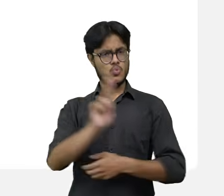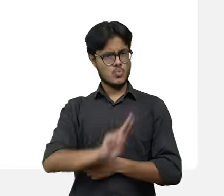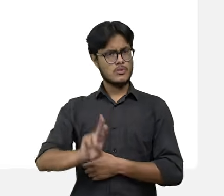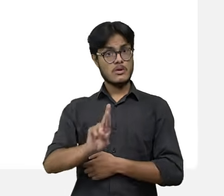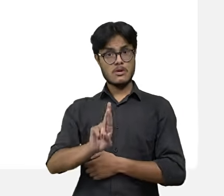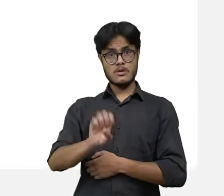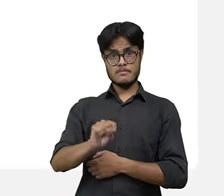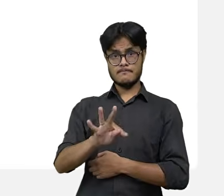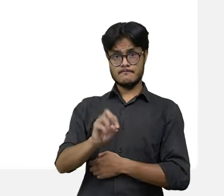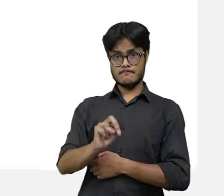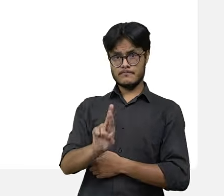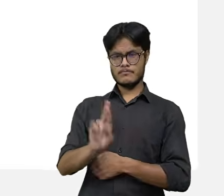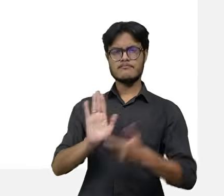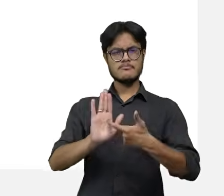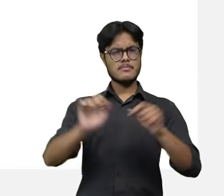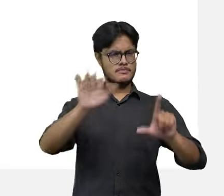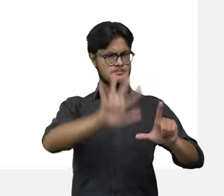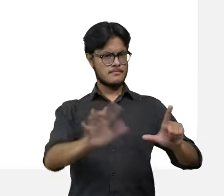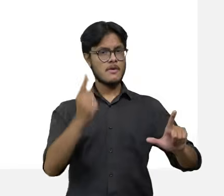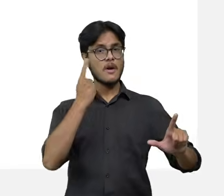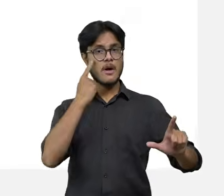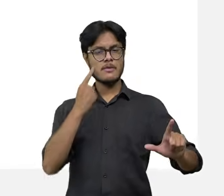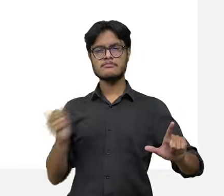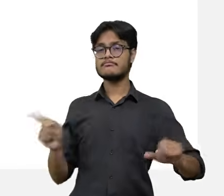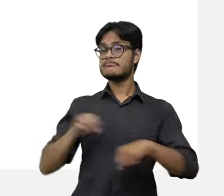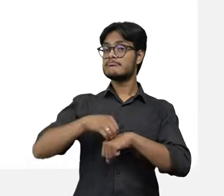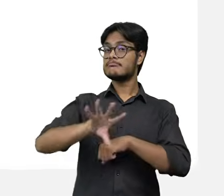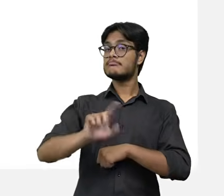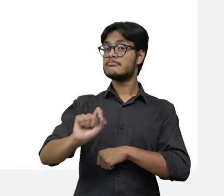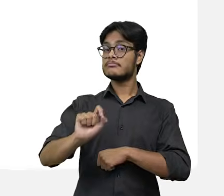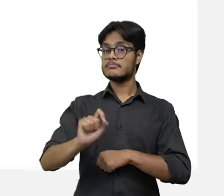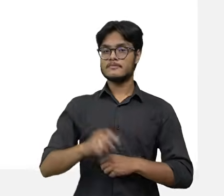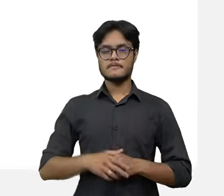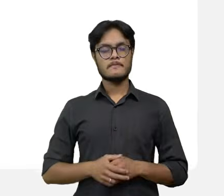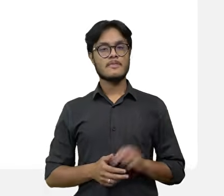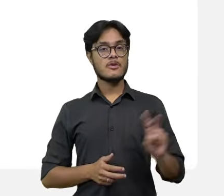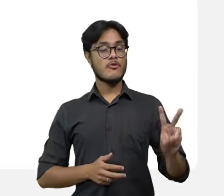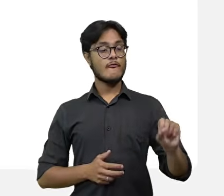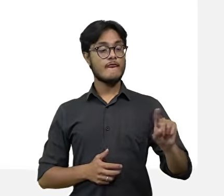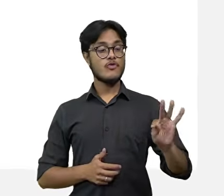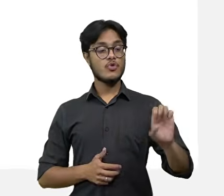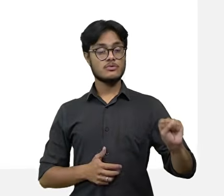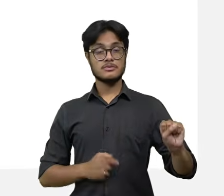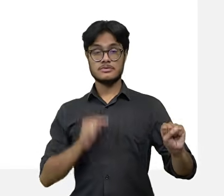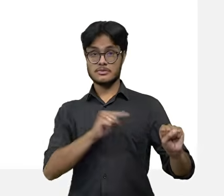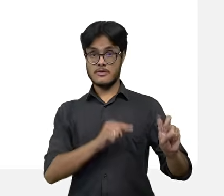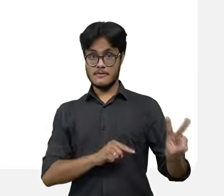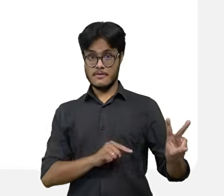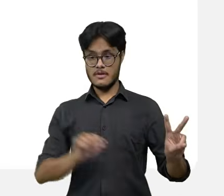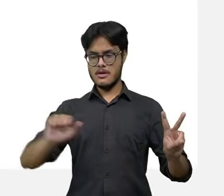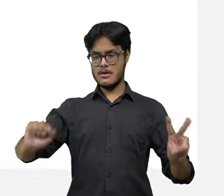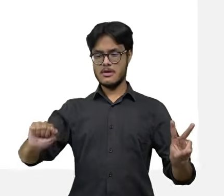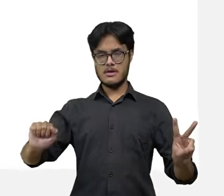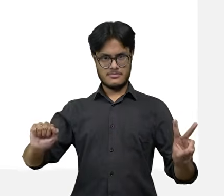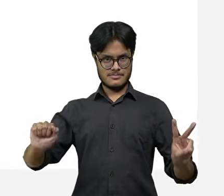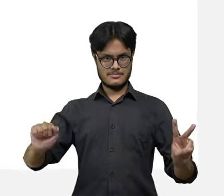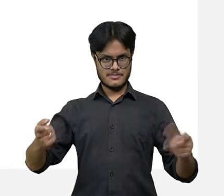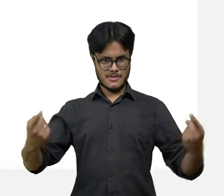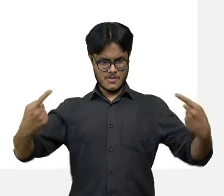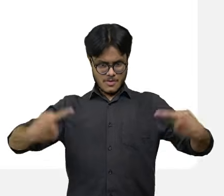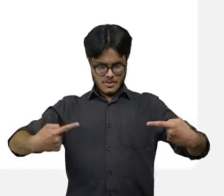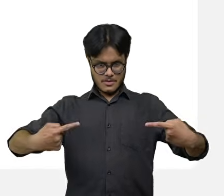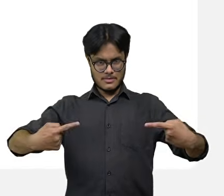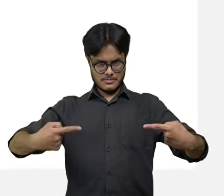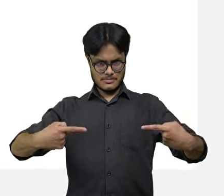resistor, como é mostrado na figura. Vou logo te dar uma dica. O voltímetro sempre colocado em paralelo e